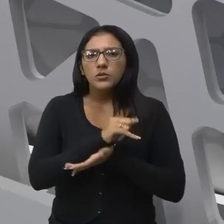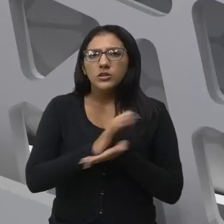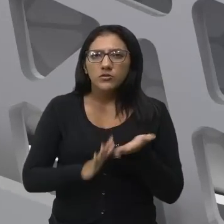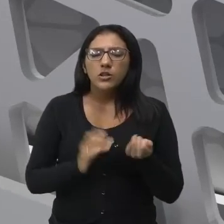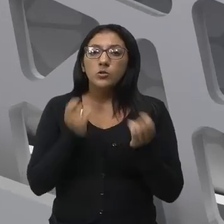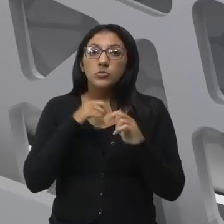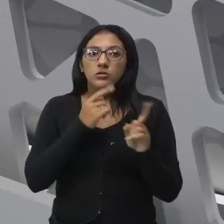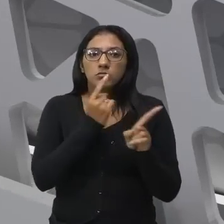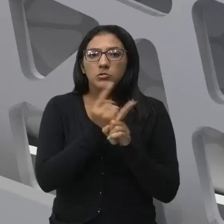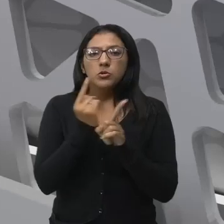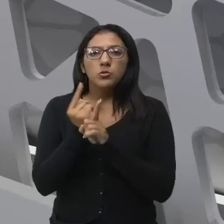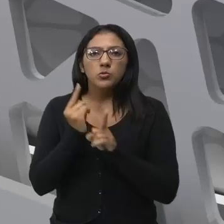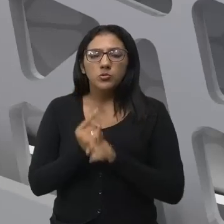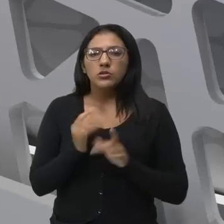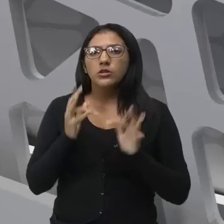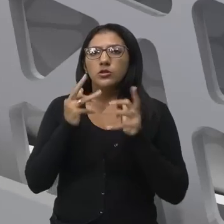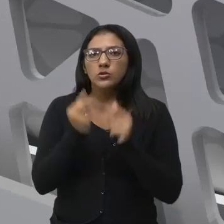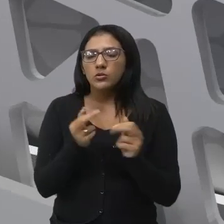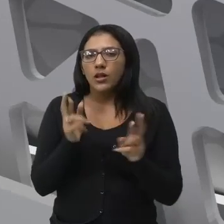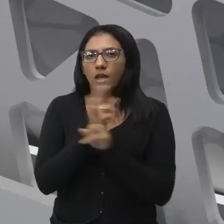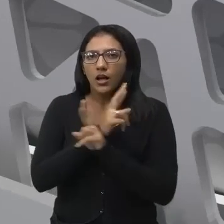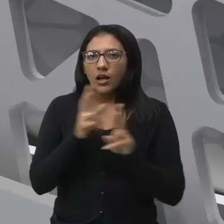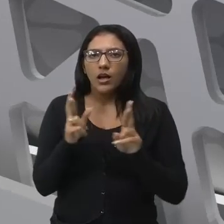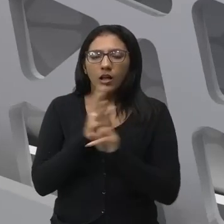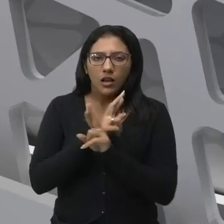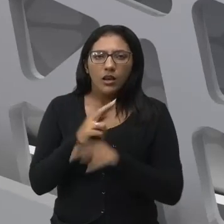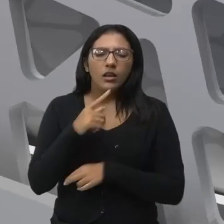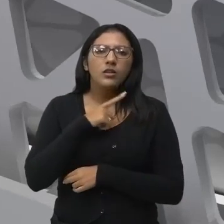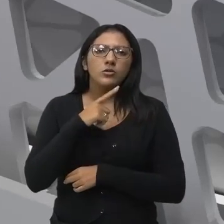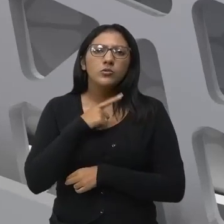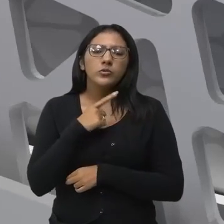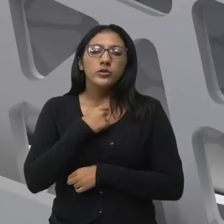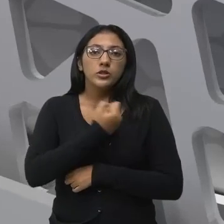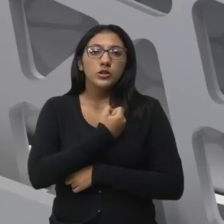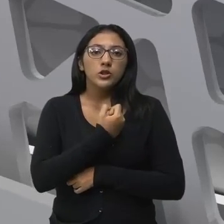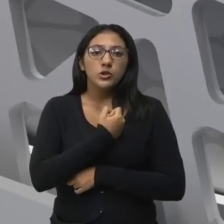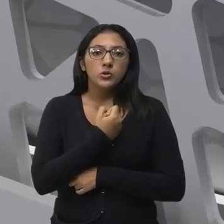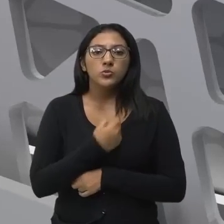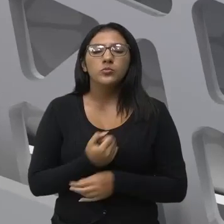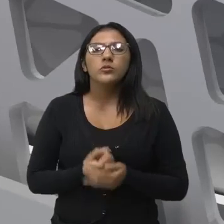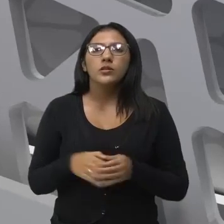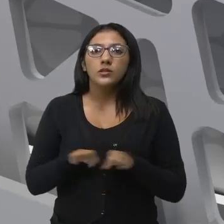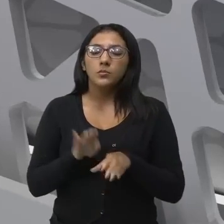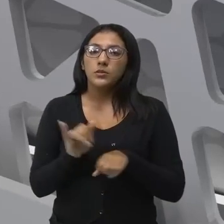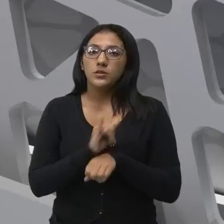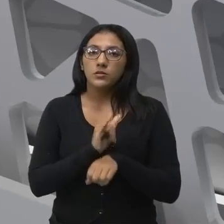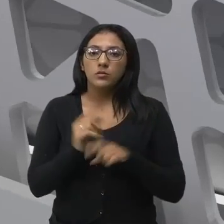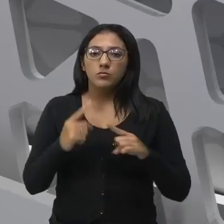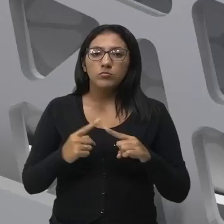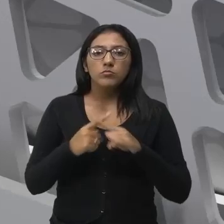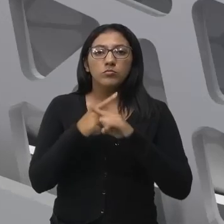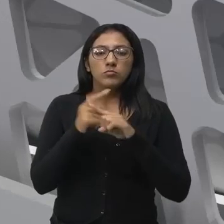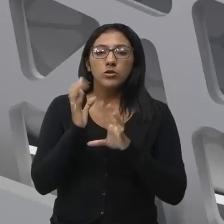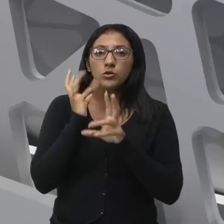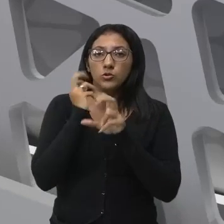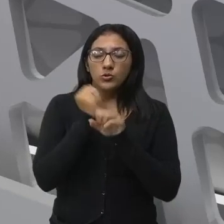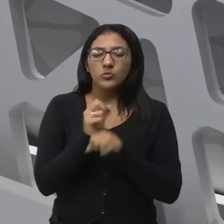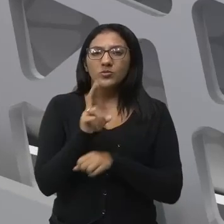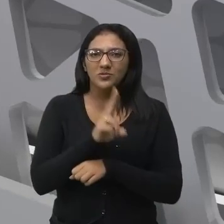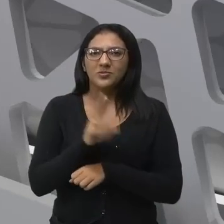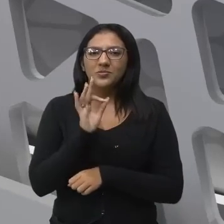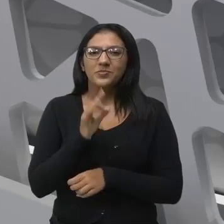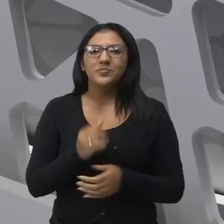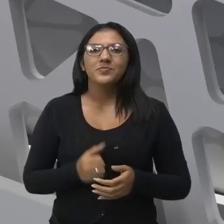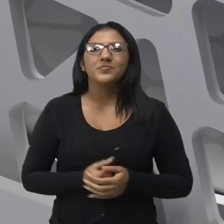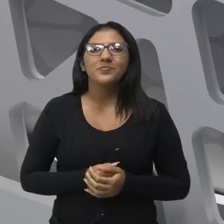nossas grandezas, estabelecer a relação que existe entre elas e utilizar aí os nossos recursos da regra de 3 para encontrar o seu resultado, tá